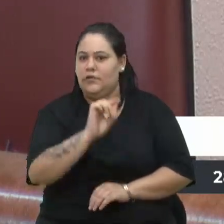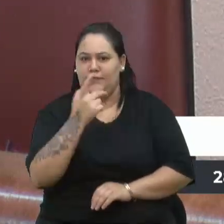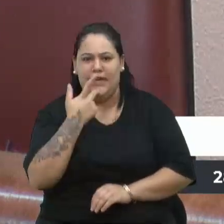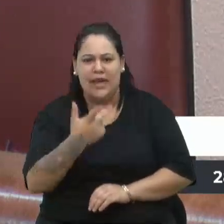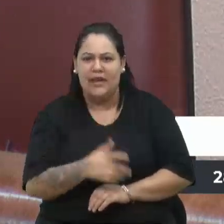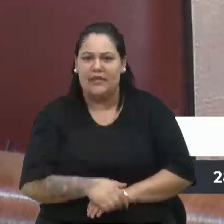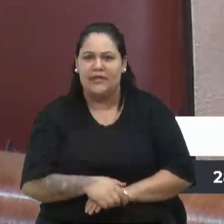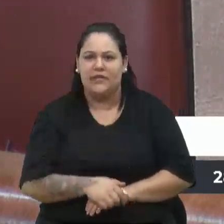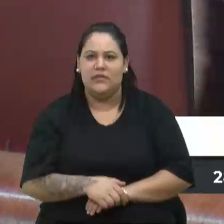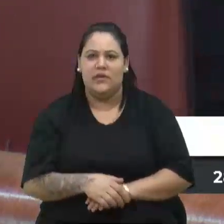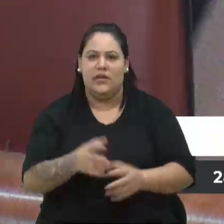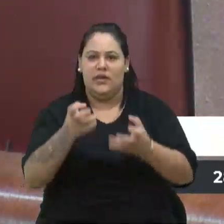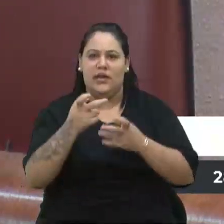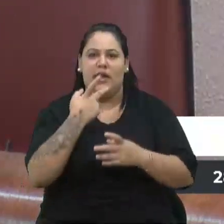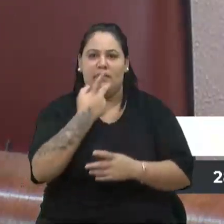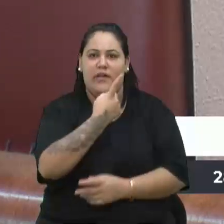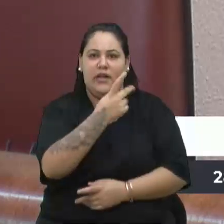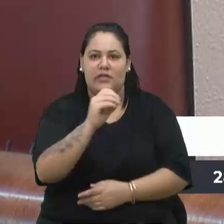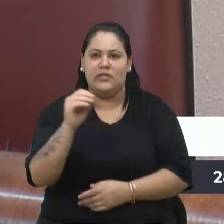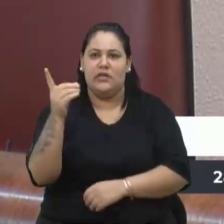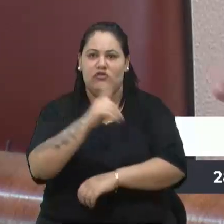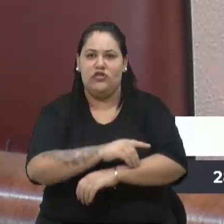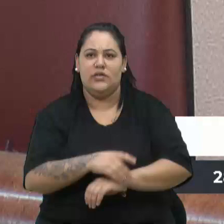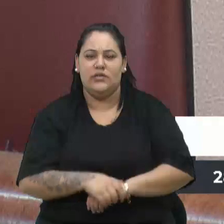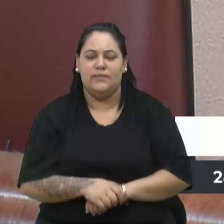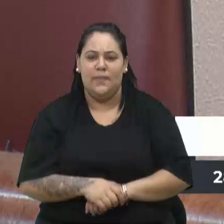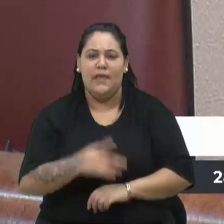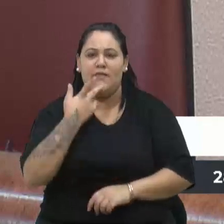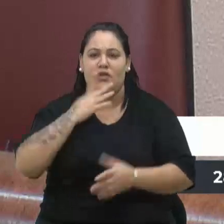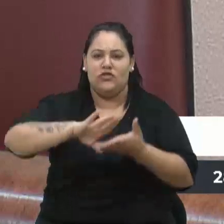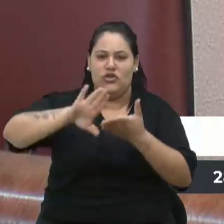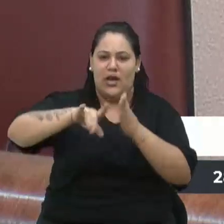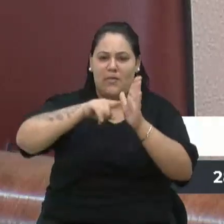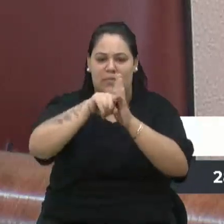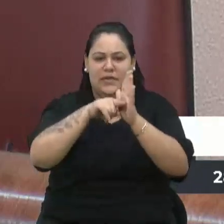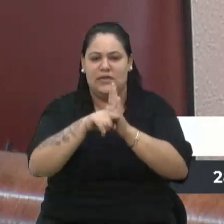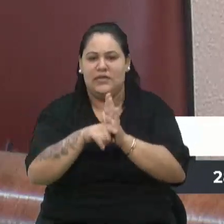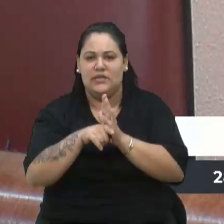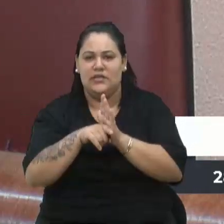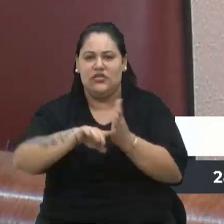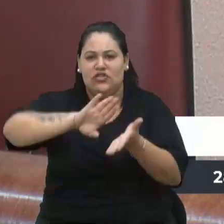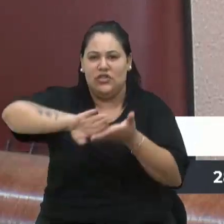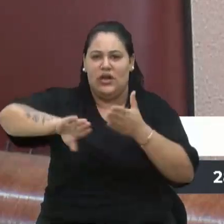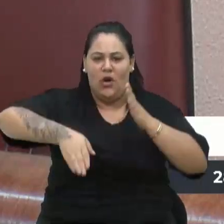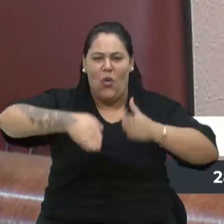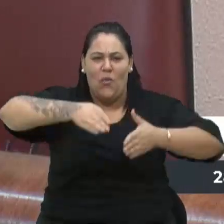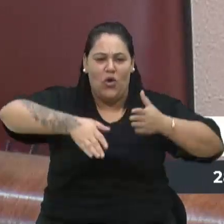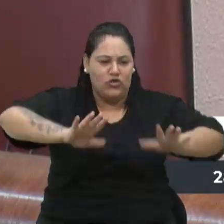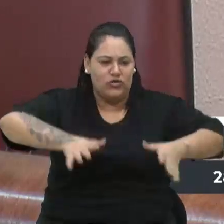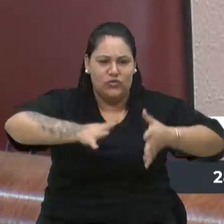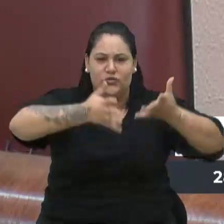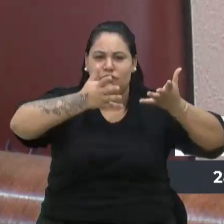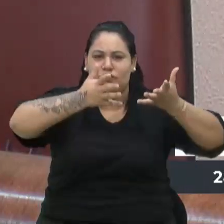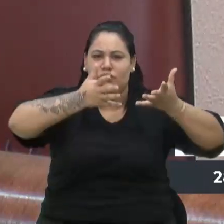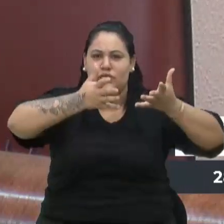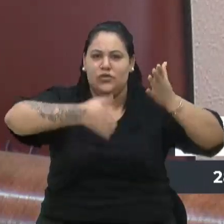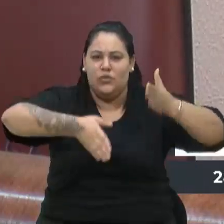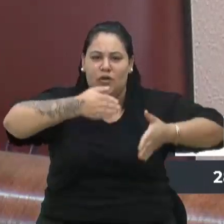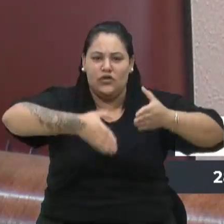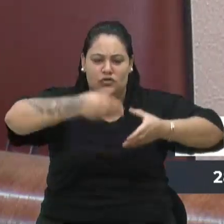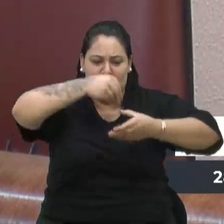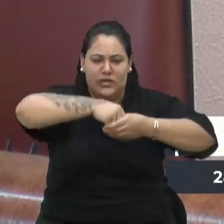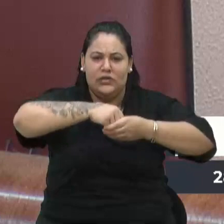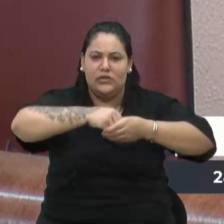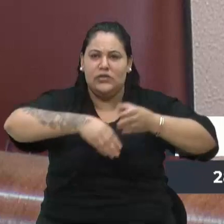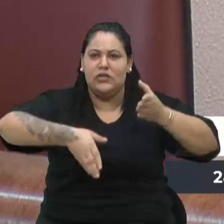E querem trazer os 100 dias. Falou que retiraram as pesquisas, tiraram a robótica, o incentivo da robótica nas escolas. O que é